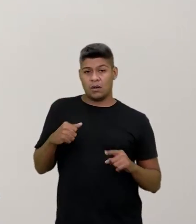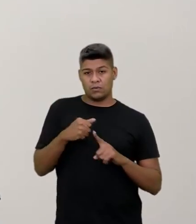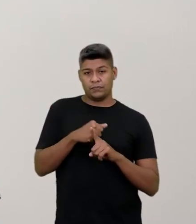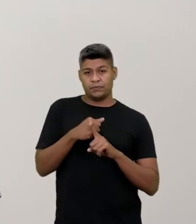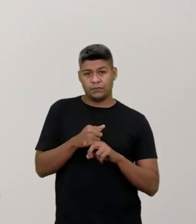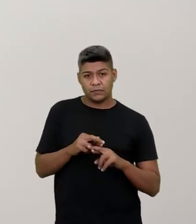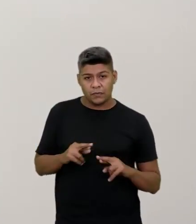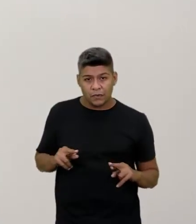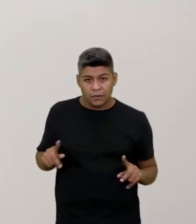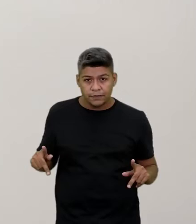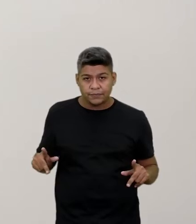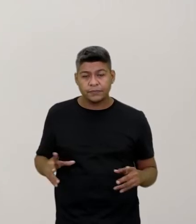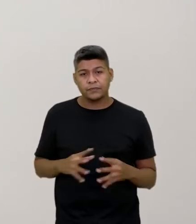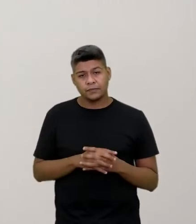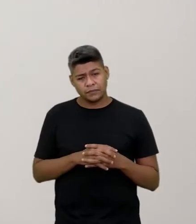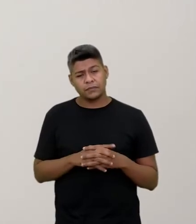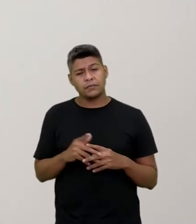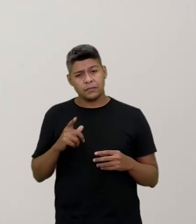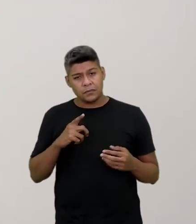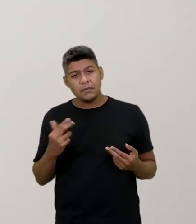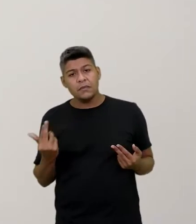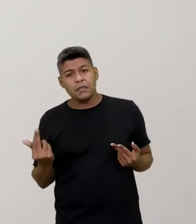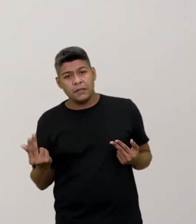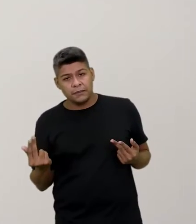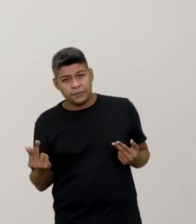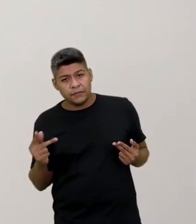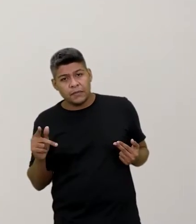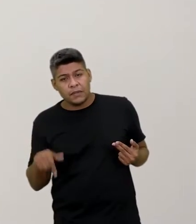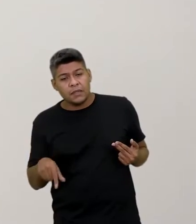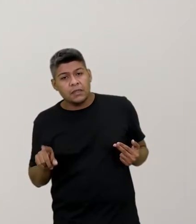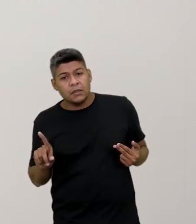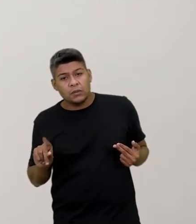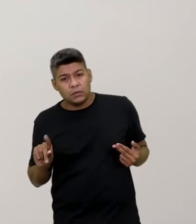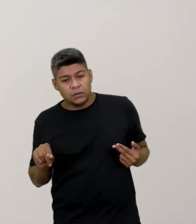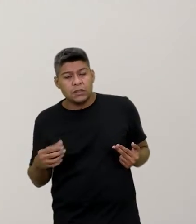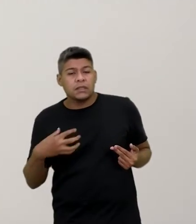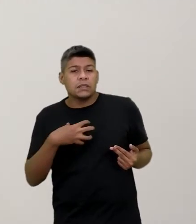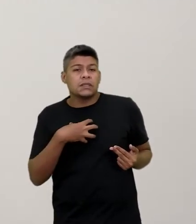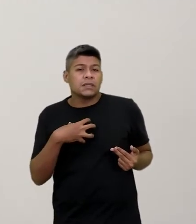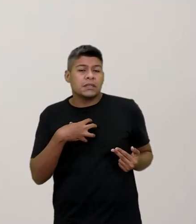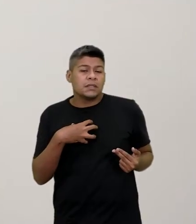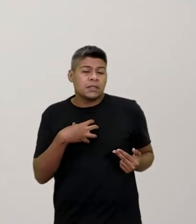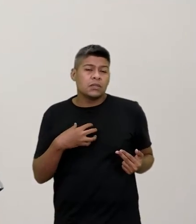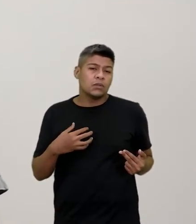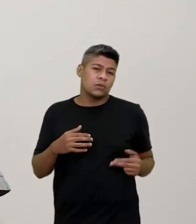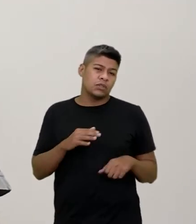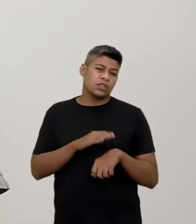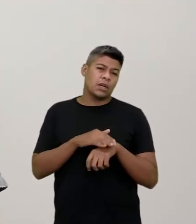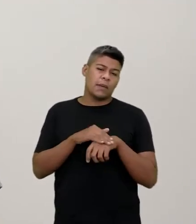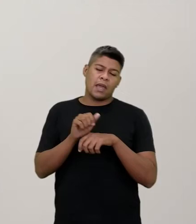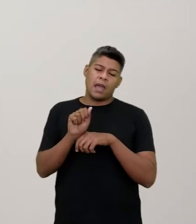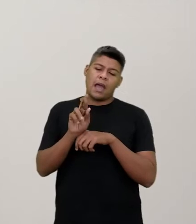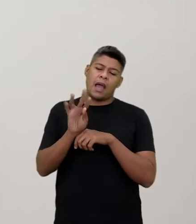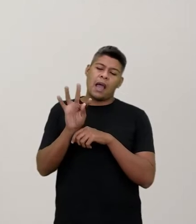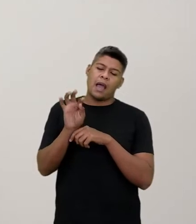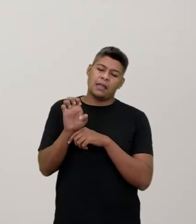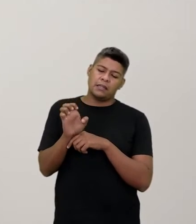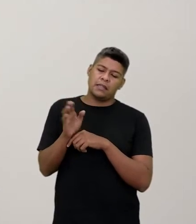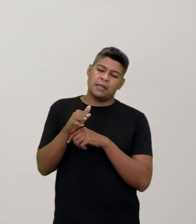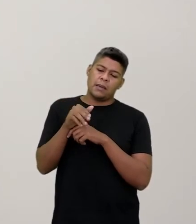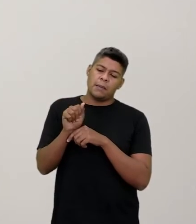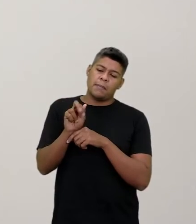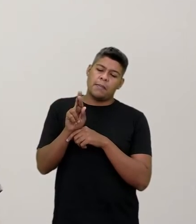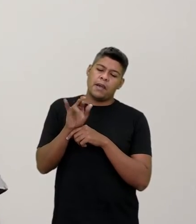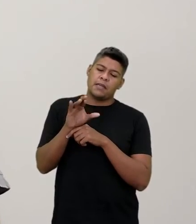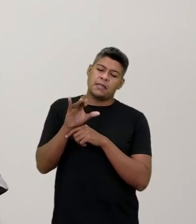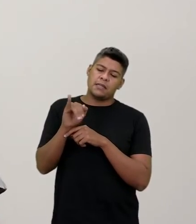têm também uma característica em comum, que é esse sentido marcial também. Então, são artes marciais porque são artes